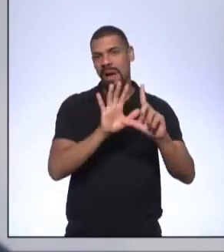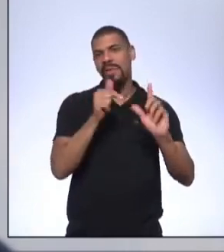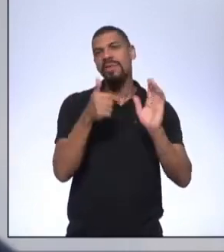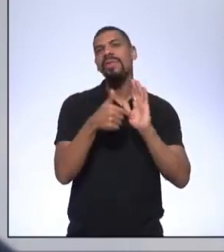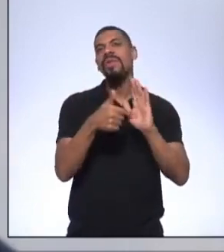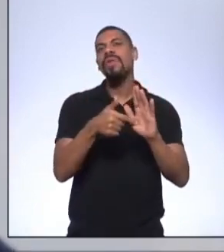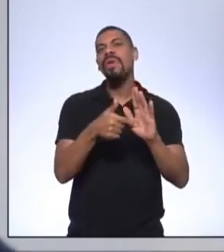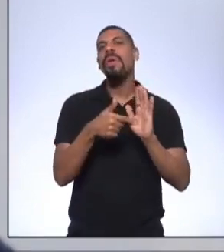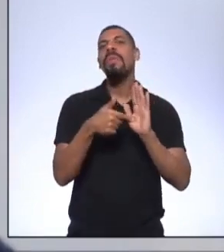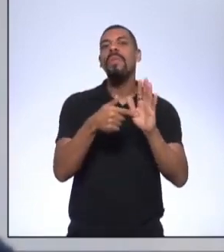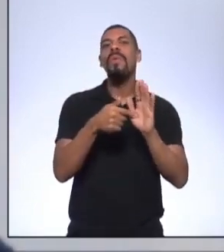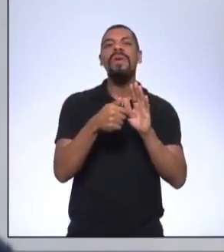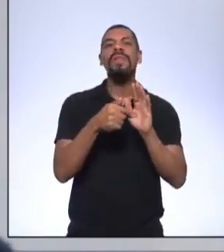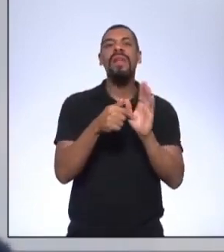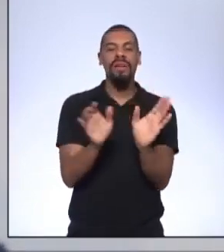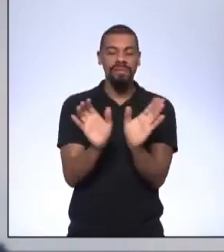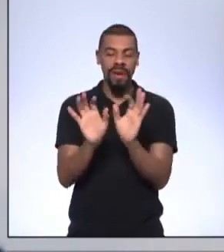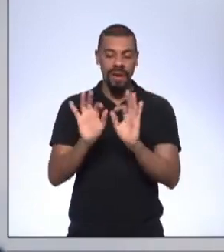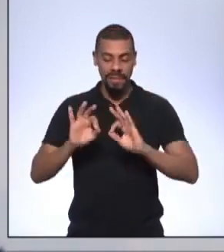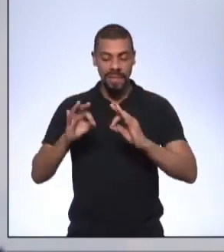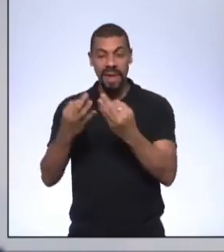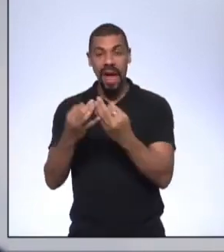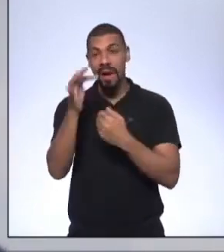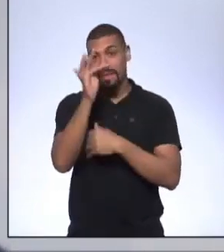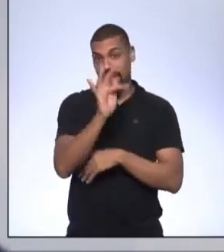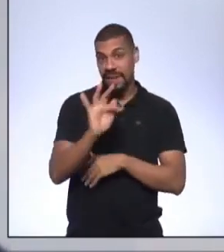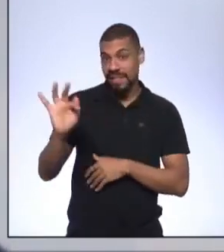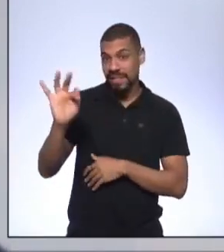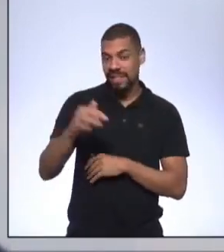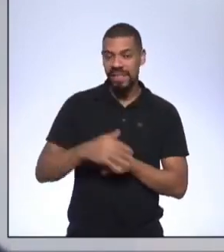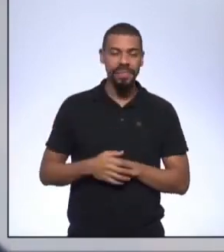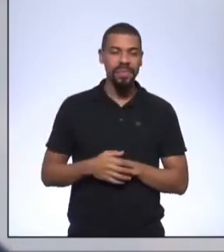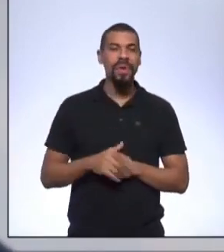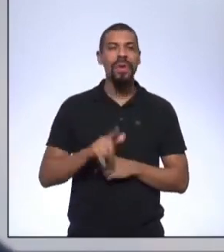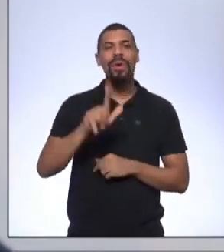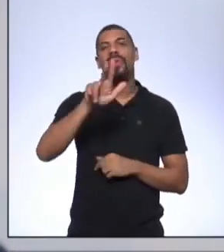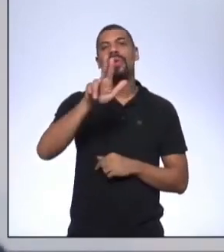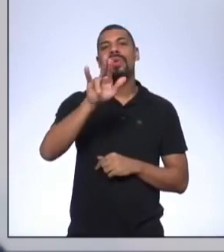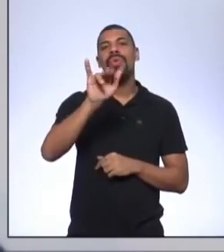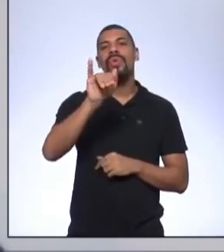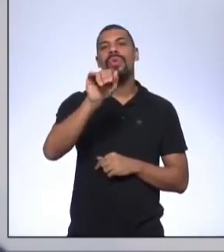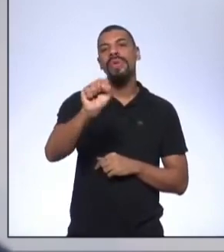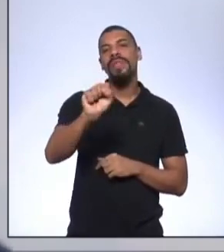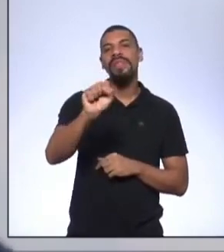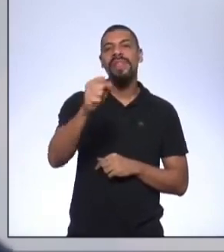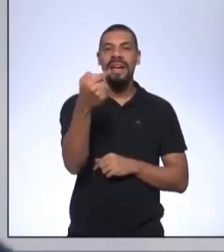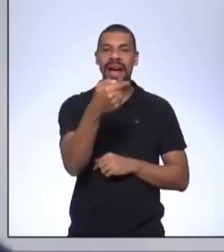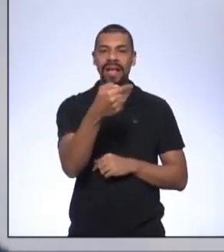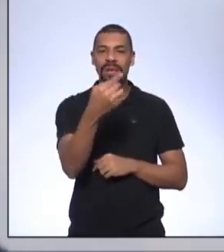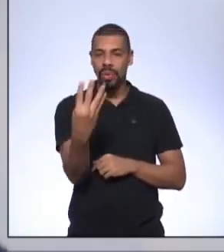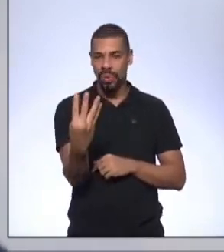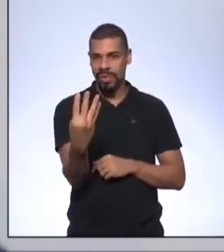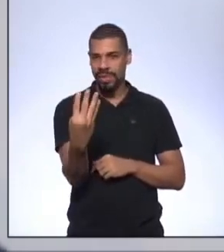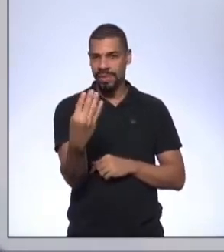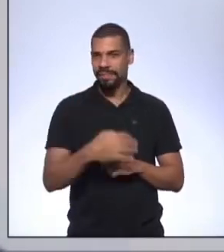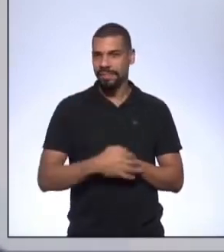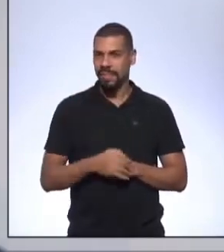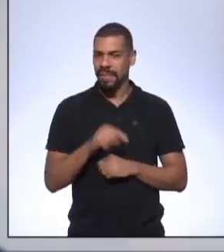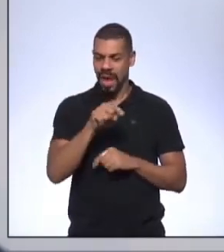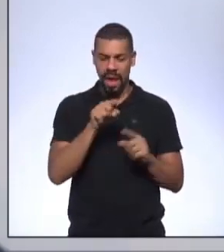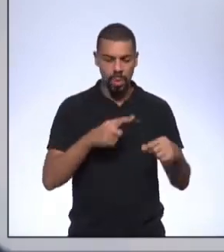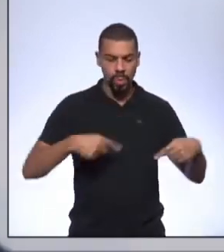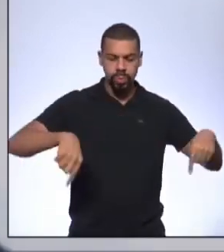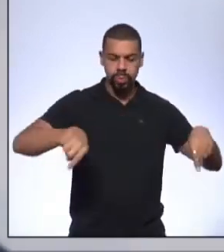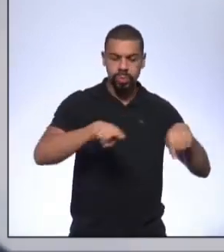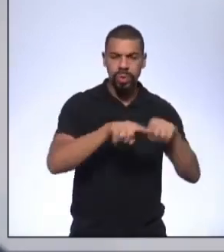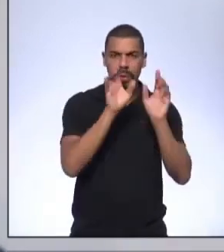real francesa, tá? É a família de Luís XIV. Mas eles não estão num cenário comum à realeza,